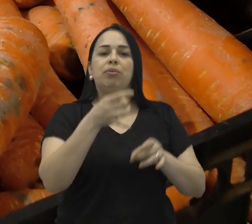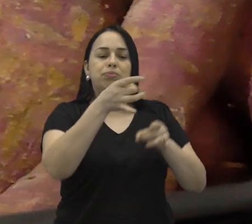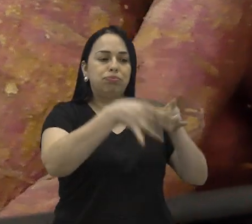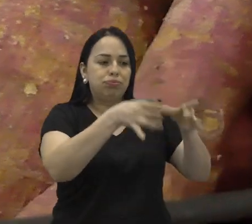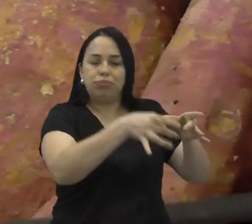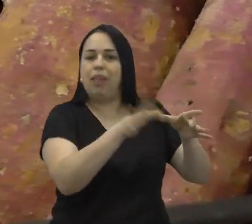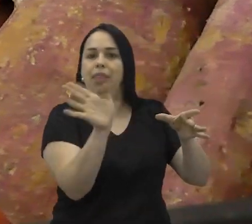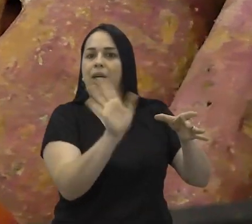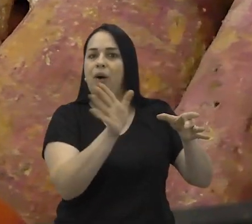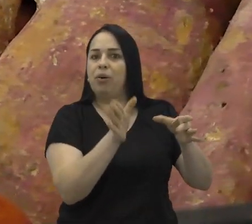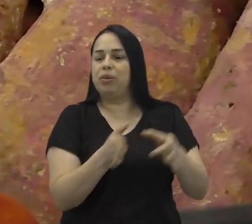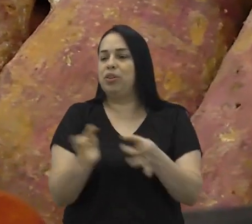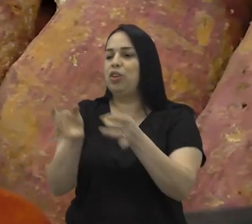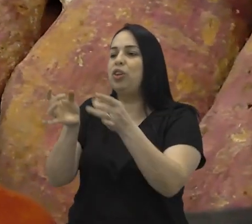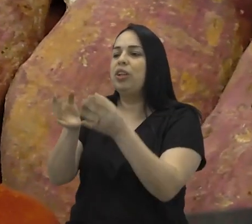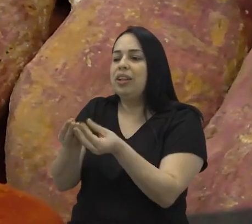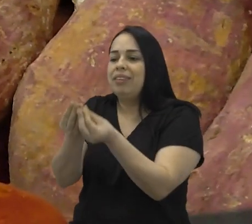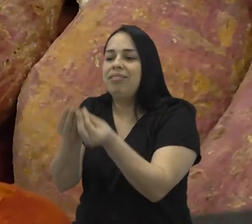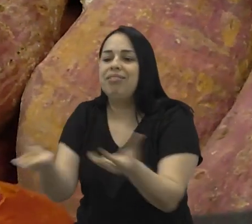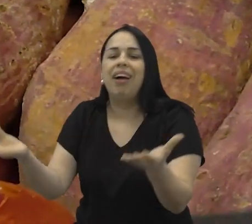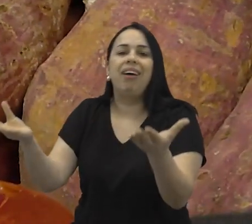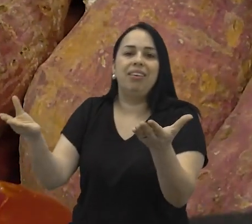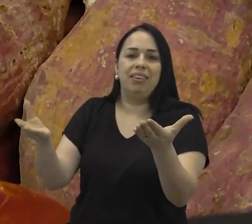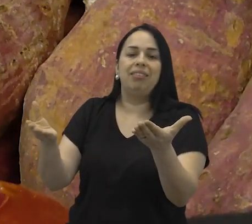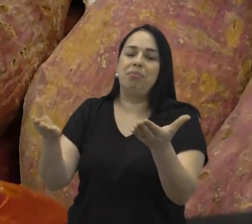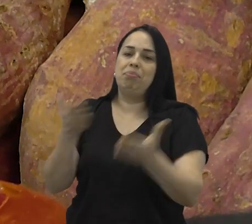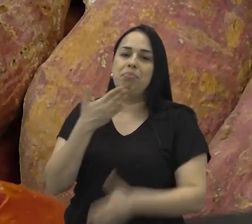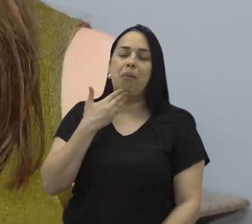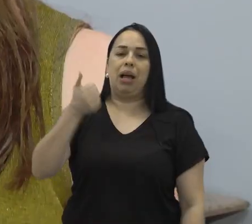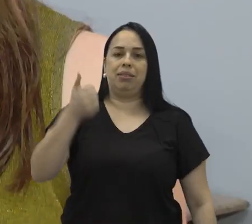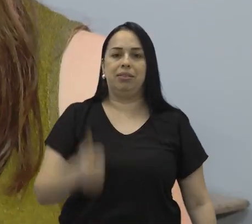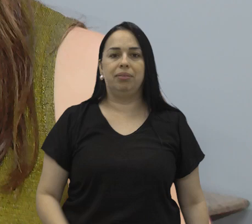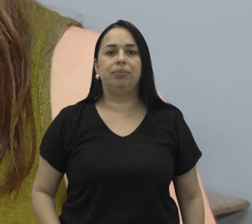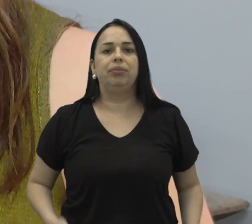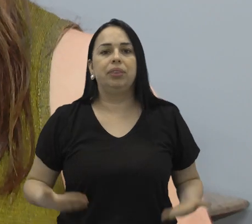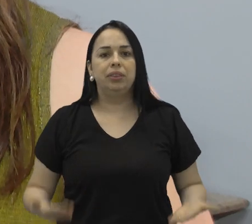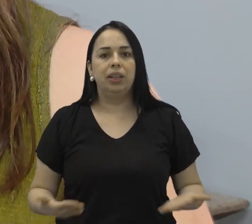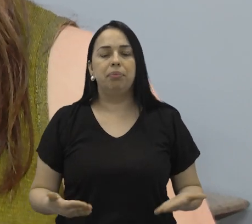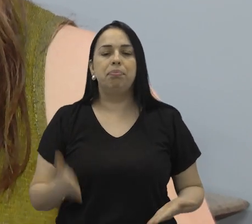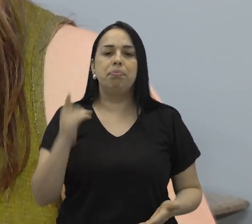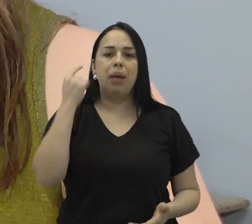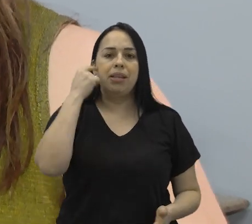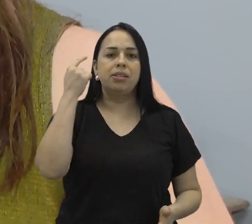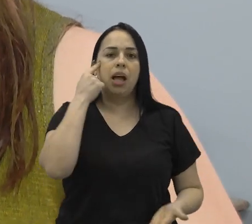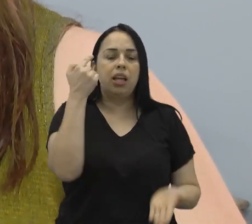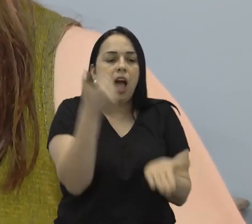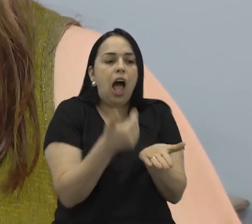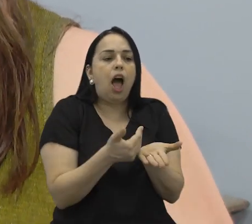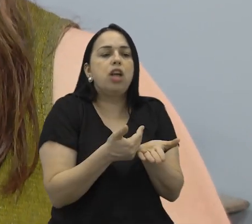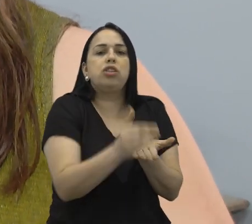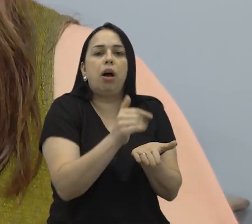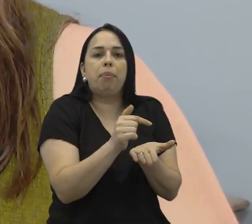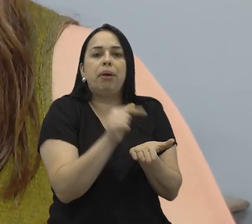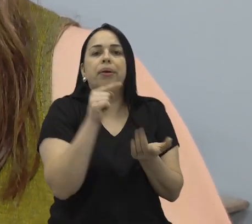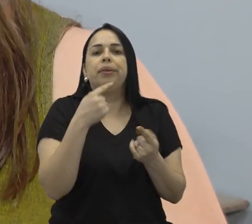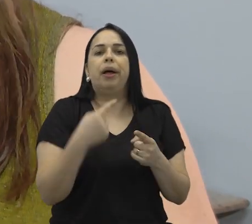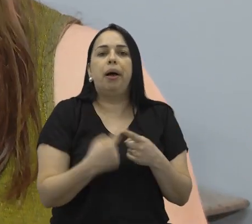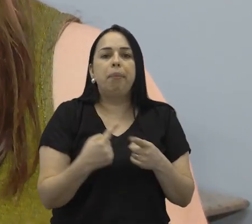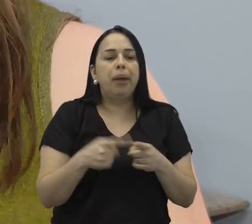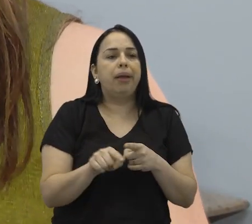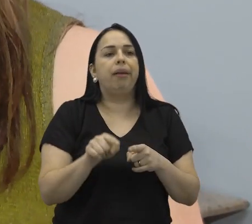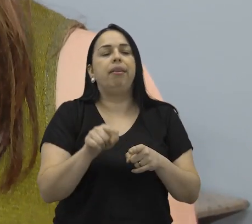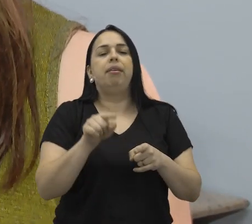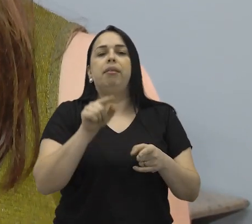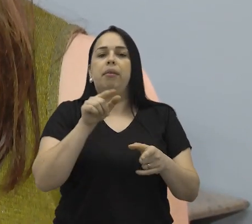para que mais alimentos sejam colocados na mesa e não no lixo. É importante a gente pensar, né, que esse desperdício está muito